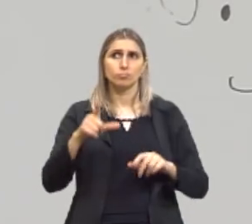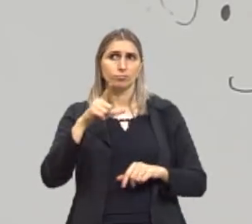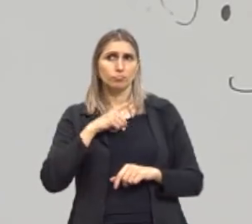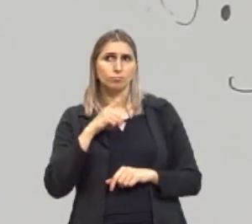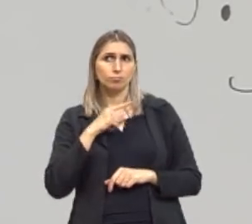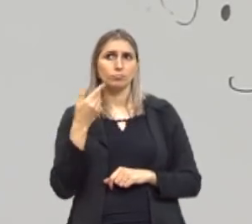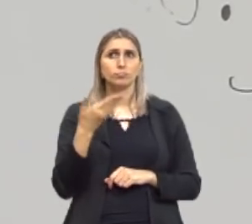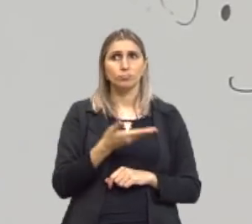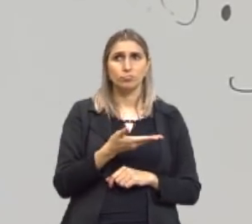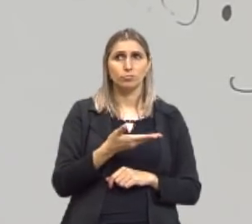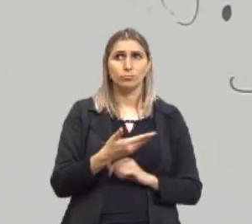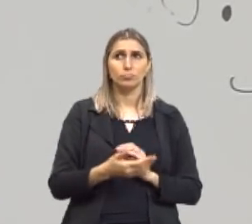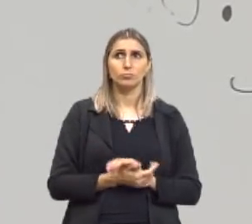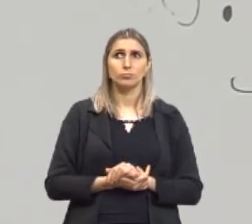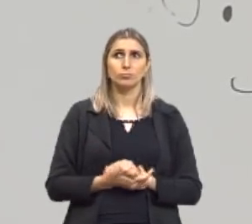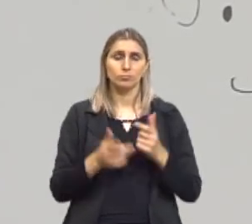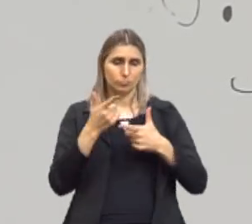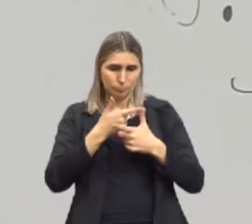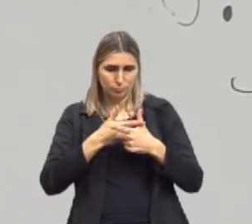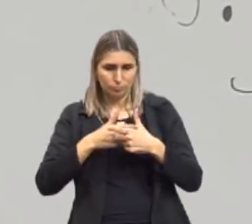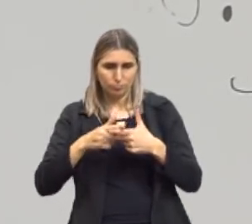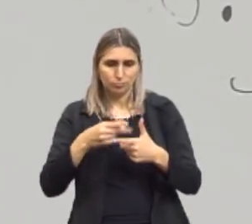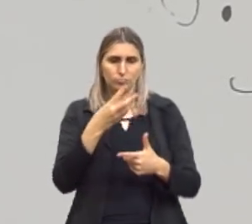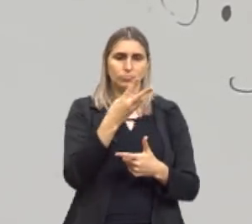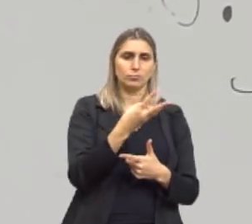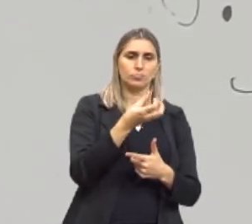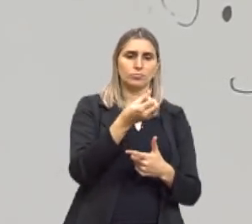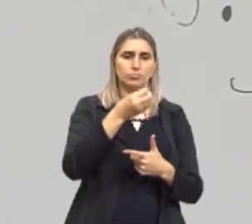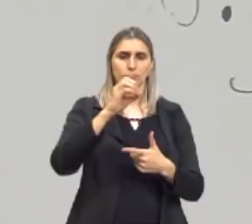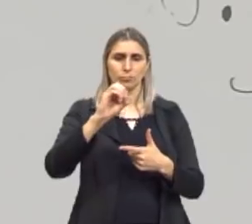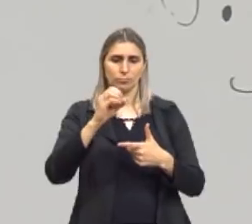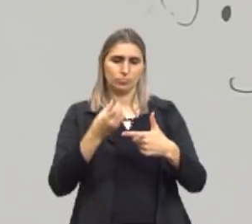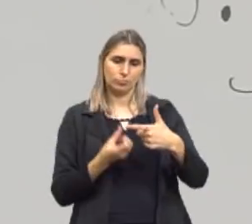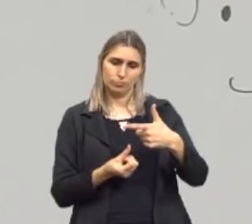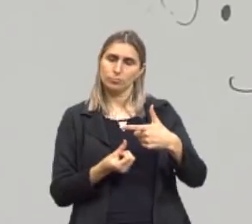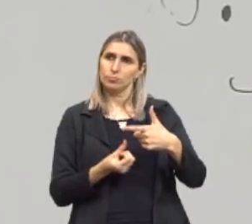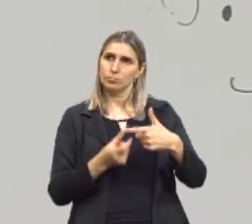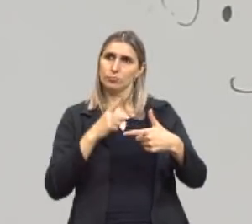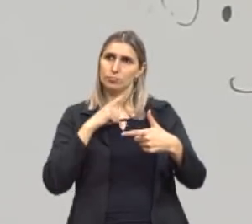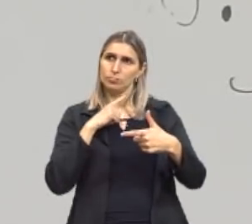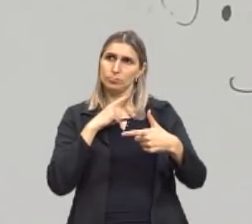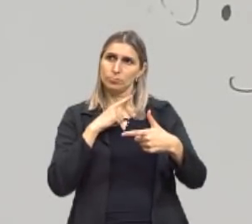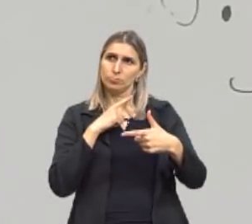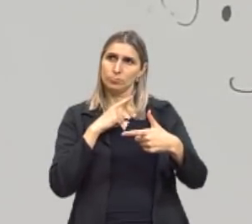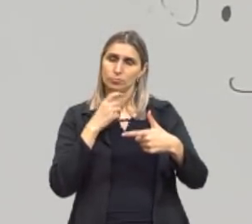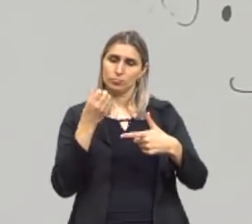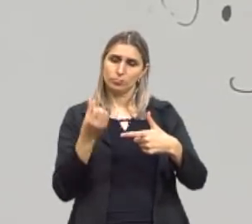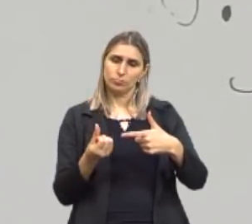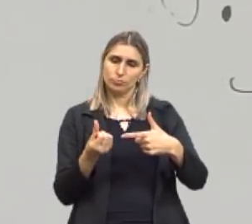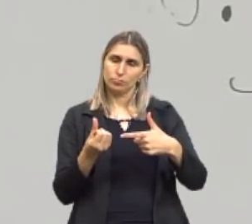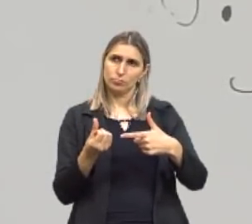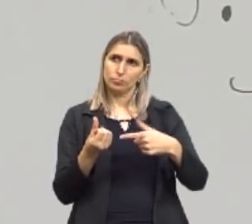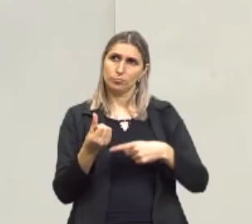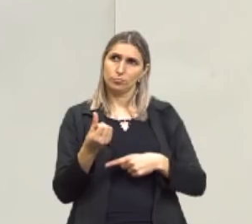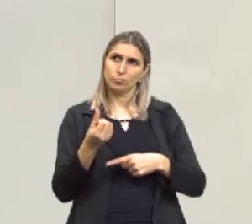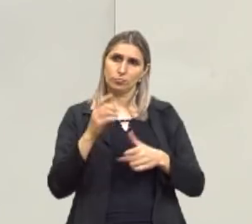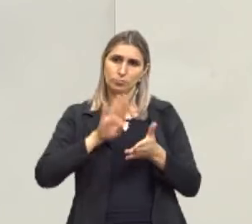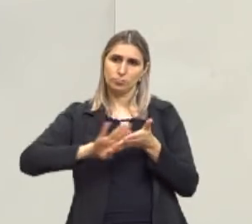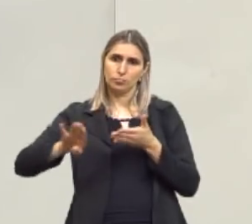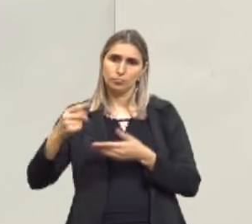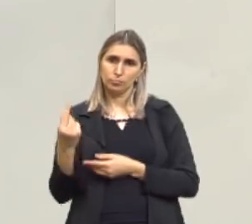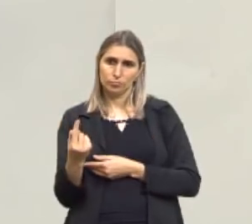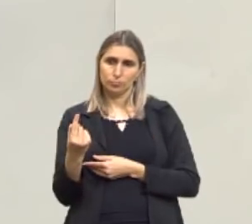aqui, a divisão de 36 por 6, eu vou ter 6 menos